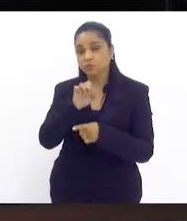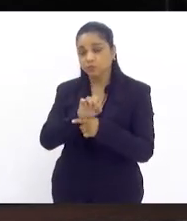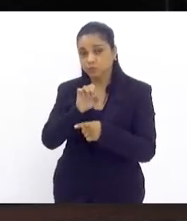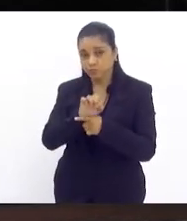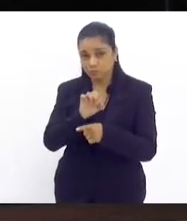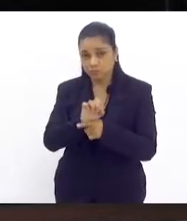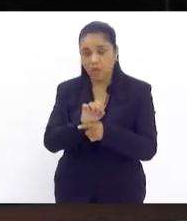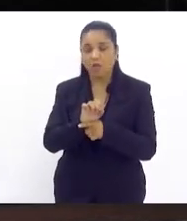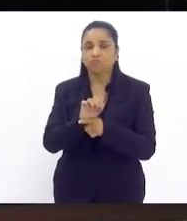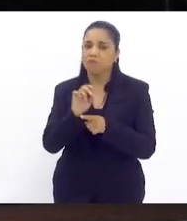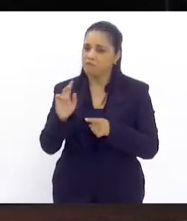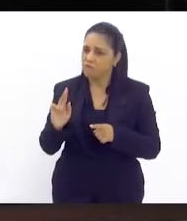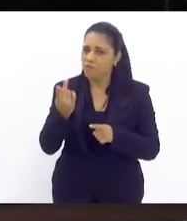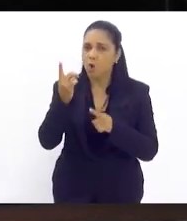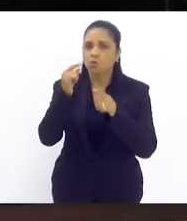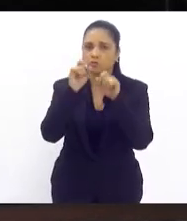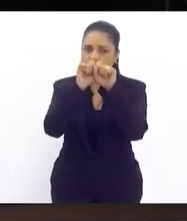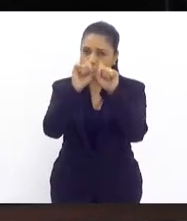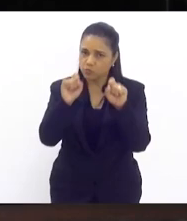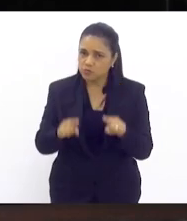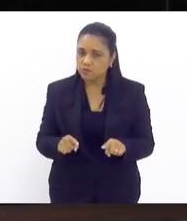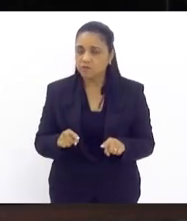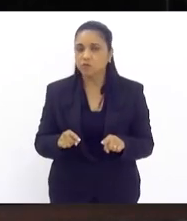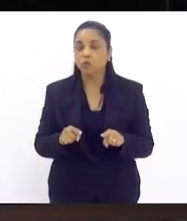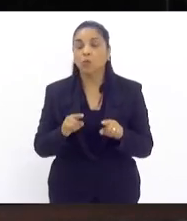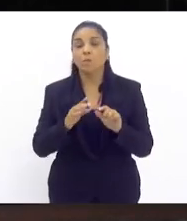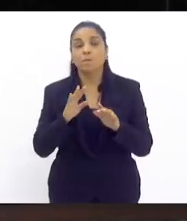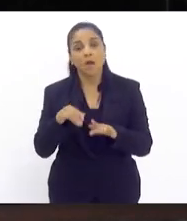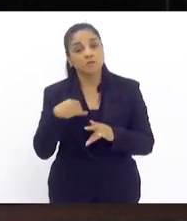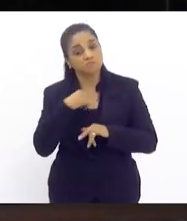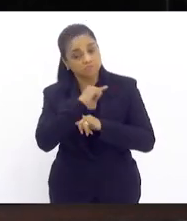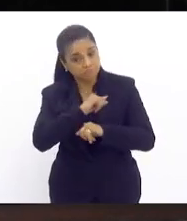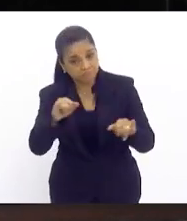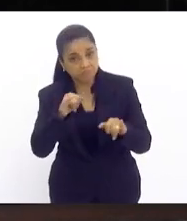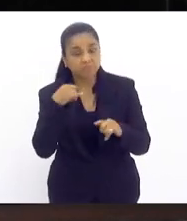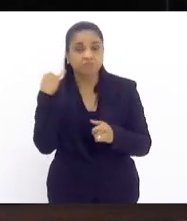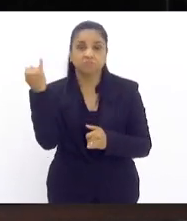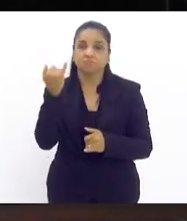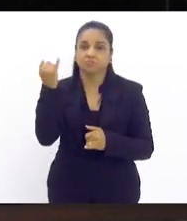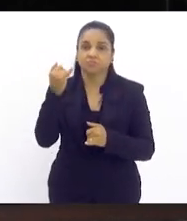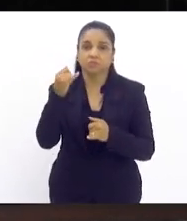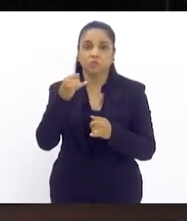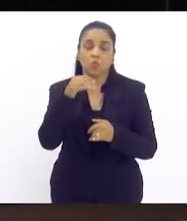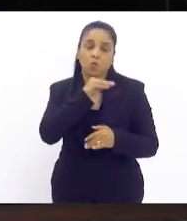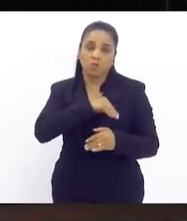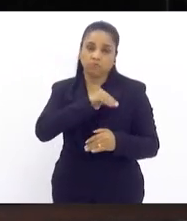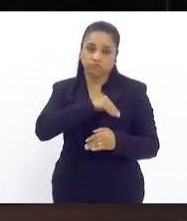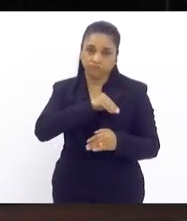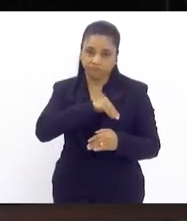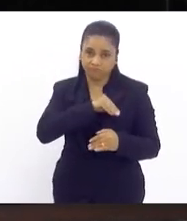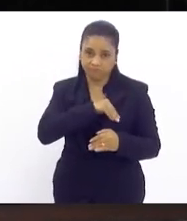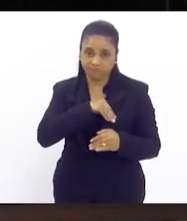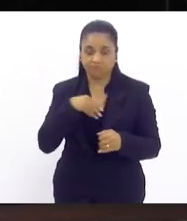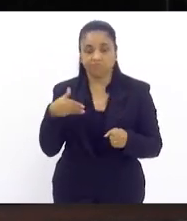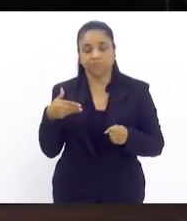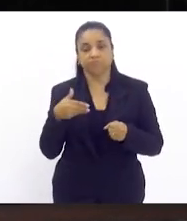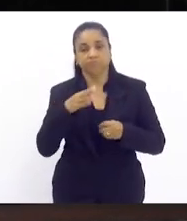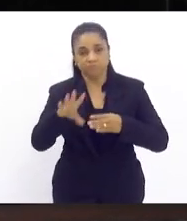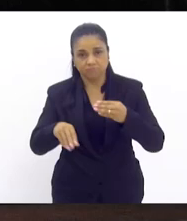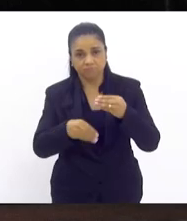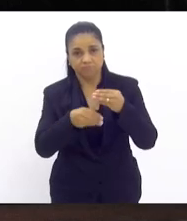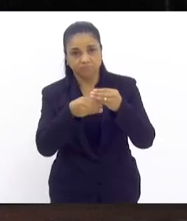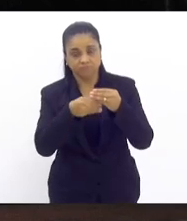servidor, mas também é preciso que se diga aqui que o ajuste salarial que foi trabalhado nessa casa